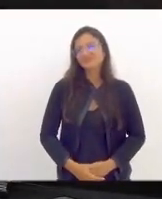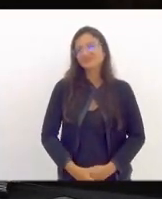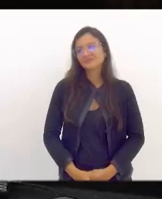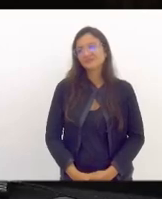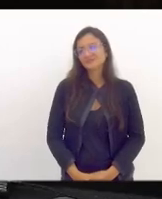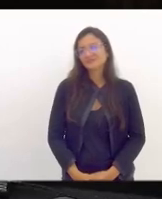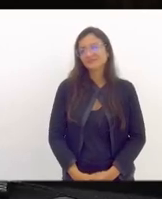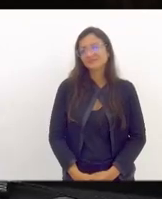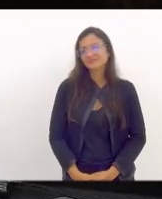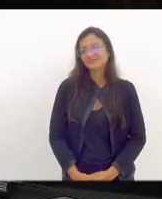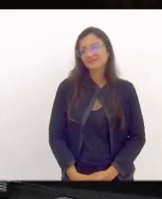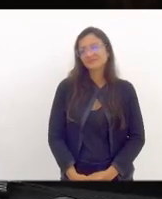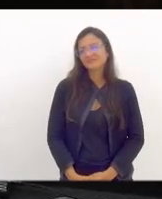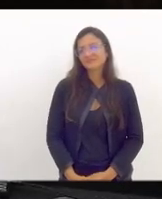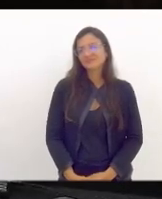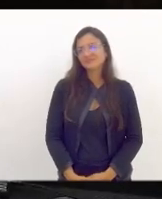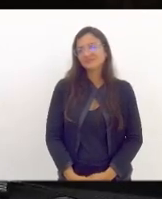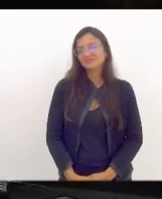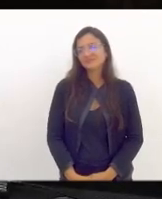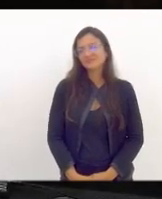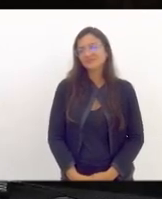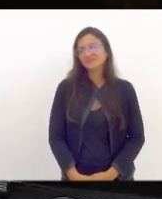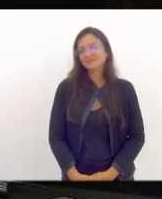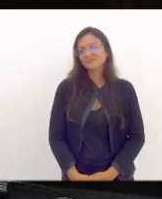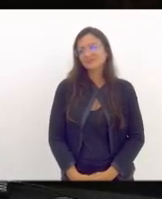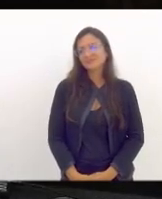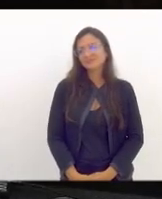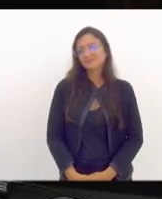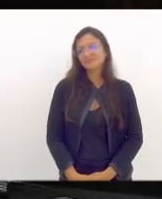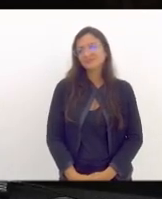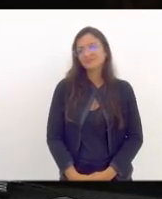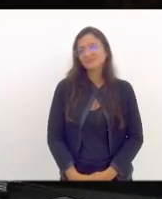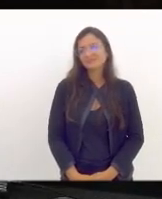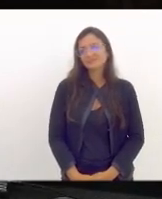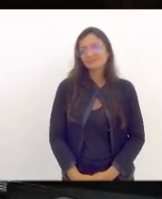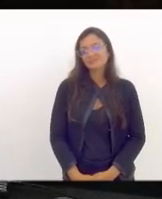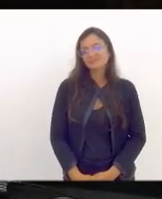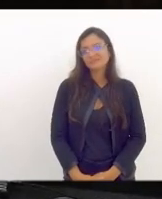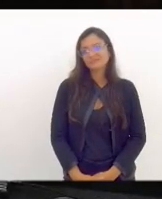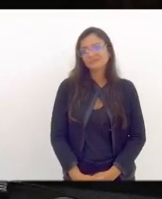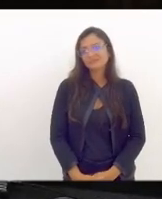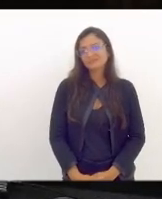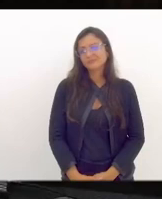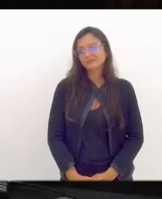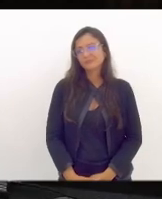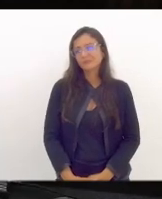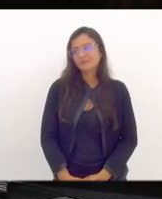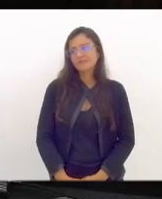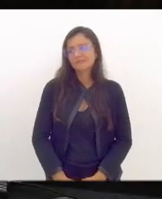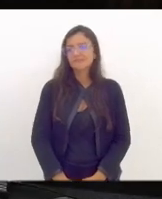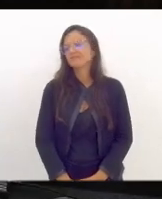500 mil pontos de Cultura a fazer tudo que precisa fazer é isso que é o fazedor de Cultura